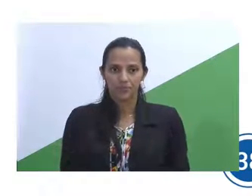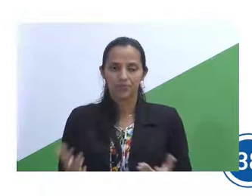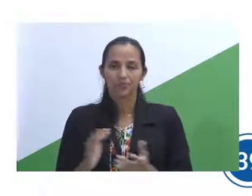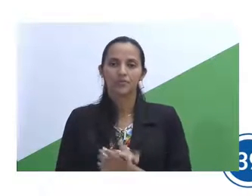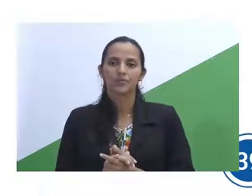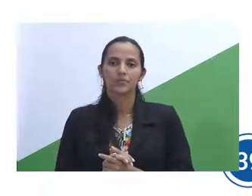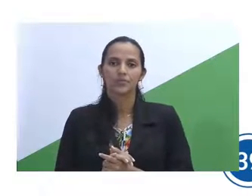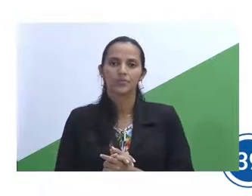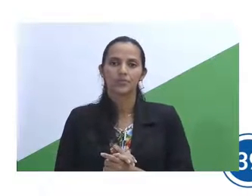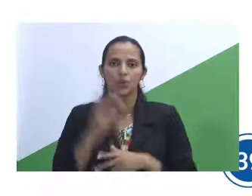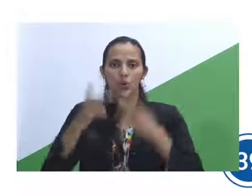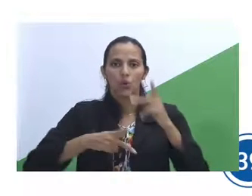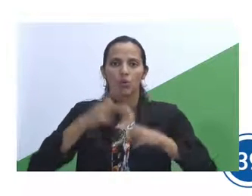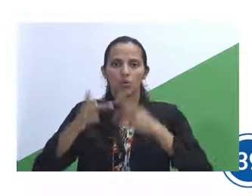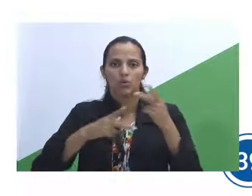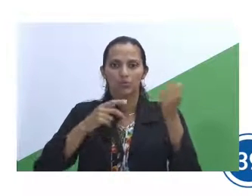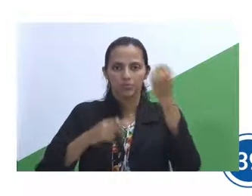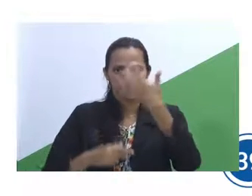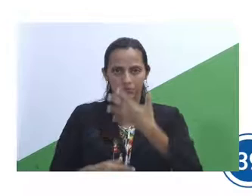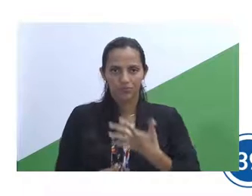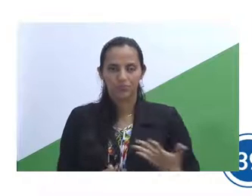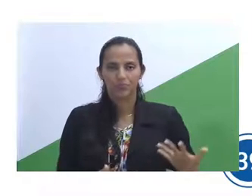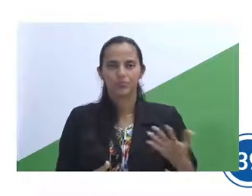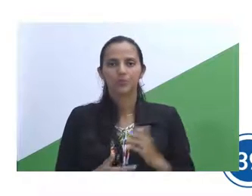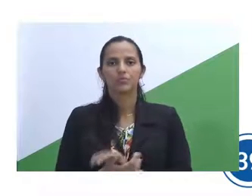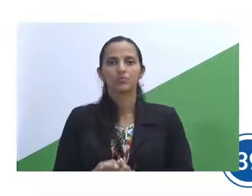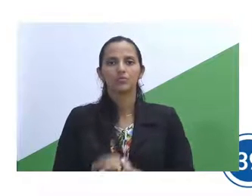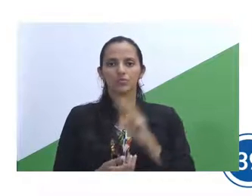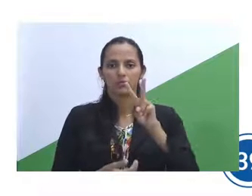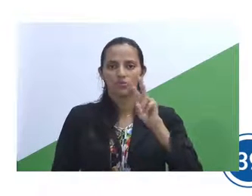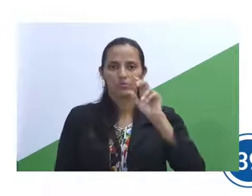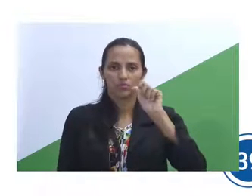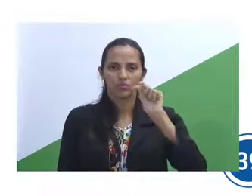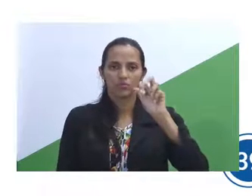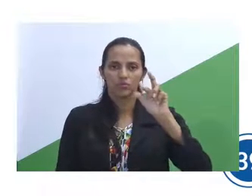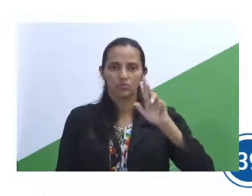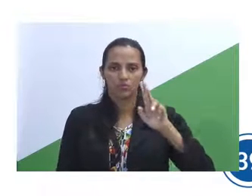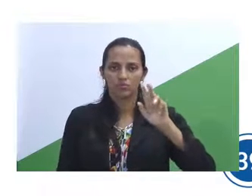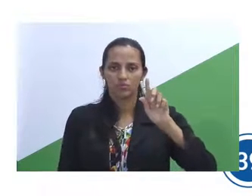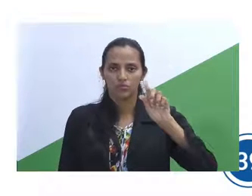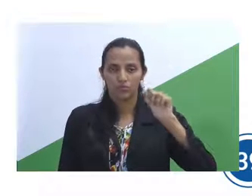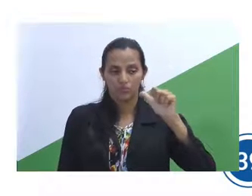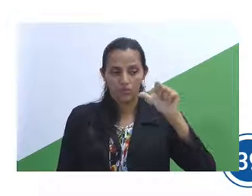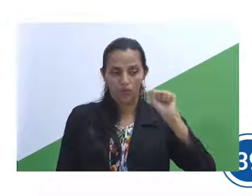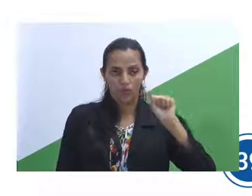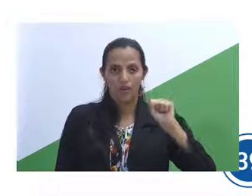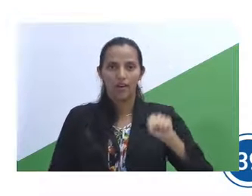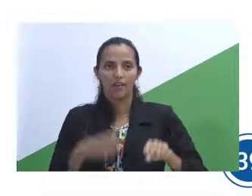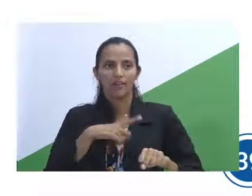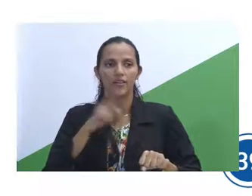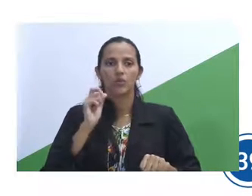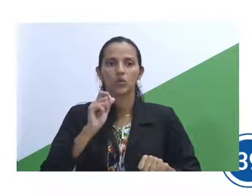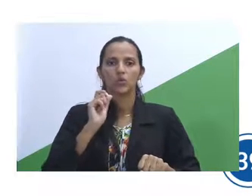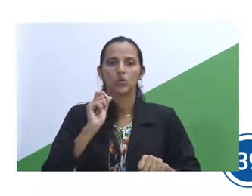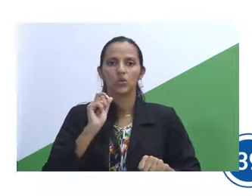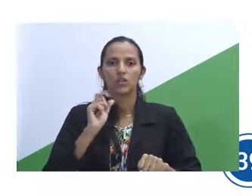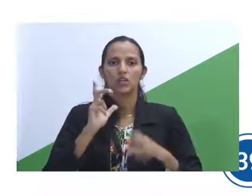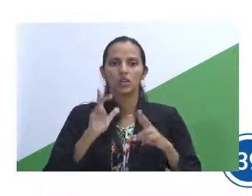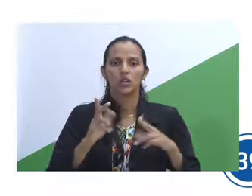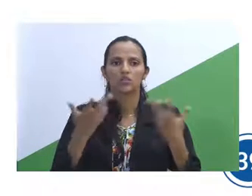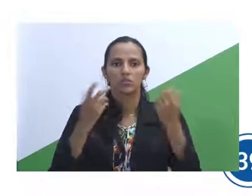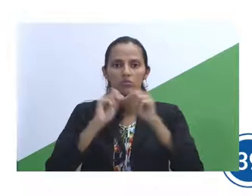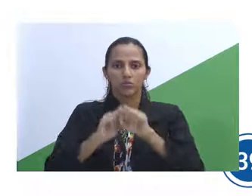aí, nessa parte do populismo, pode passar. Vargas, então, vai construir o seu populismo com discursos comoventes que chegavam aos